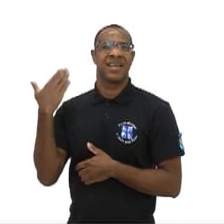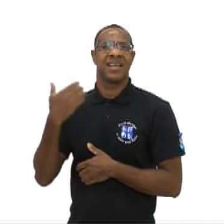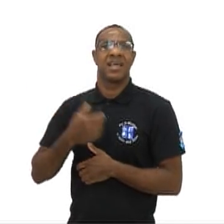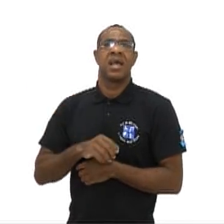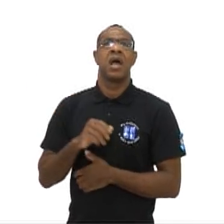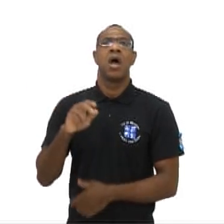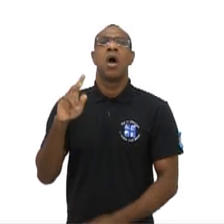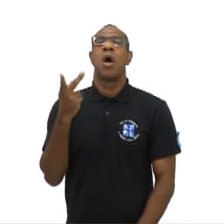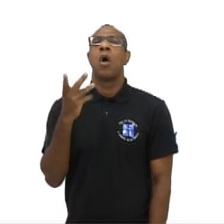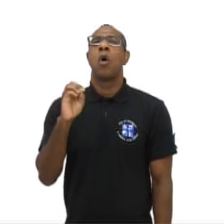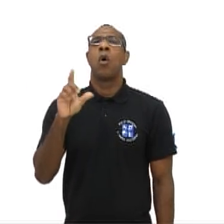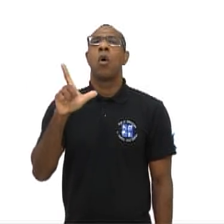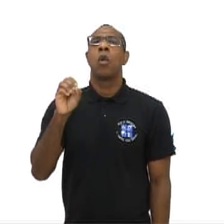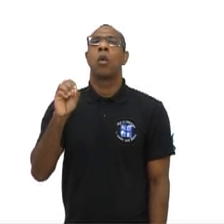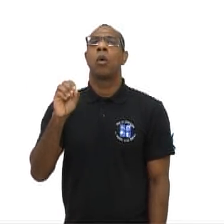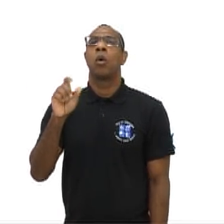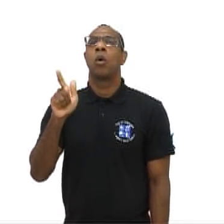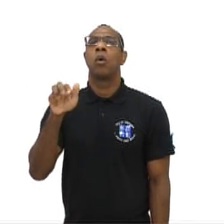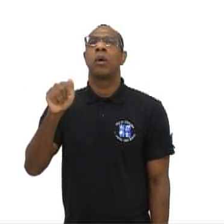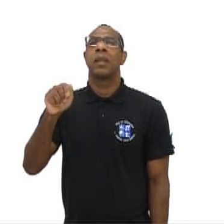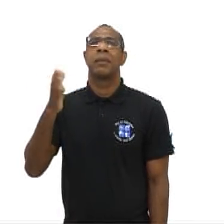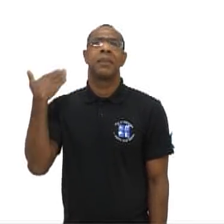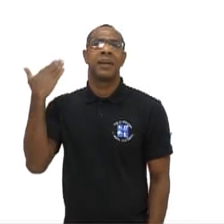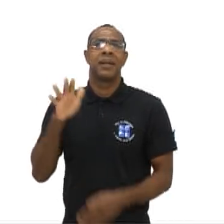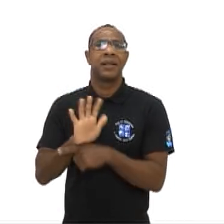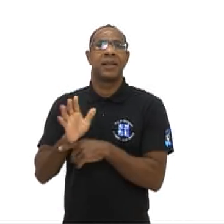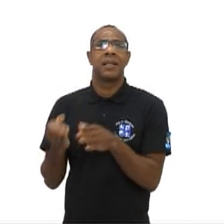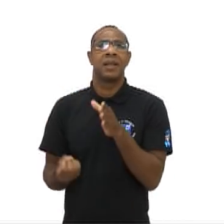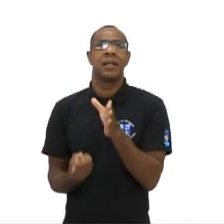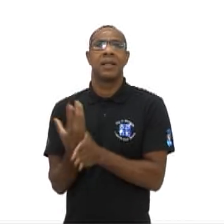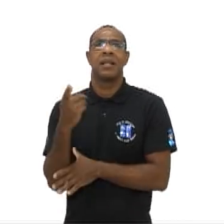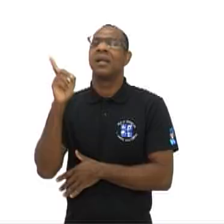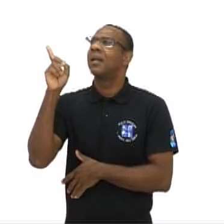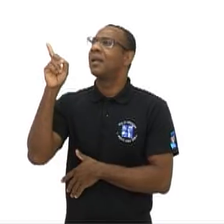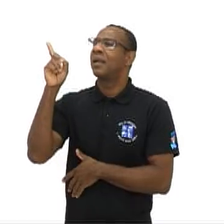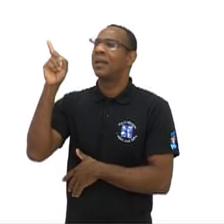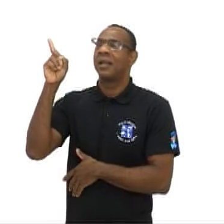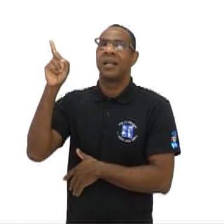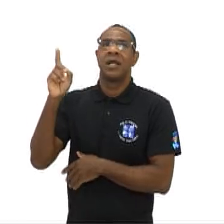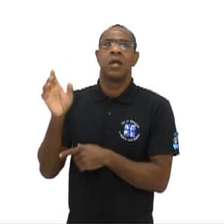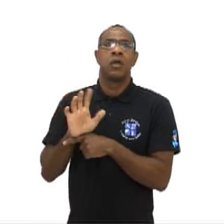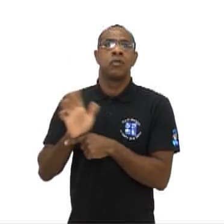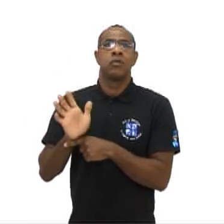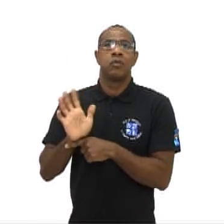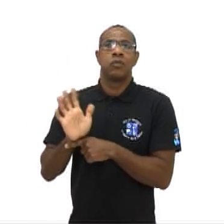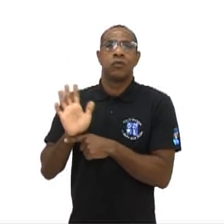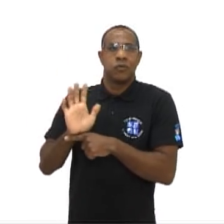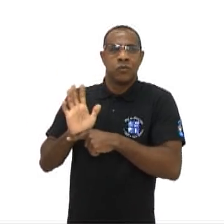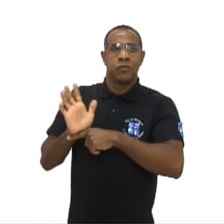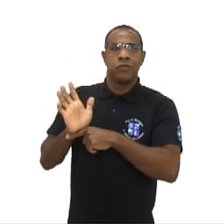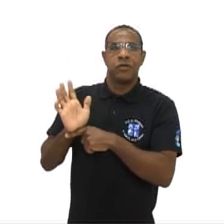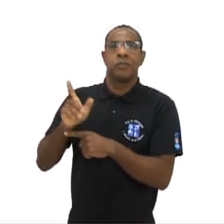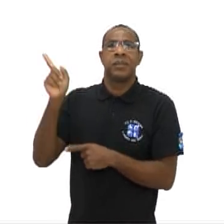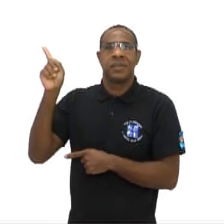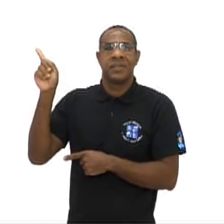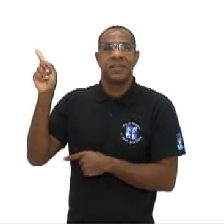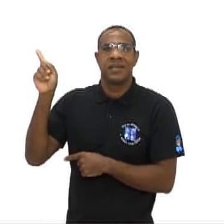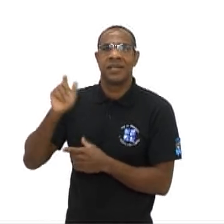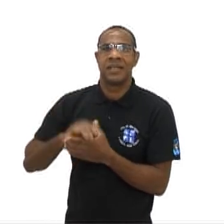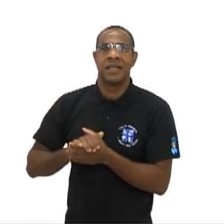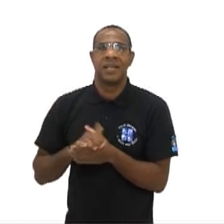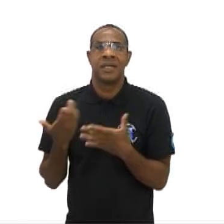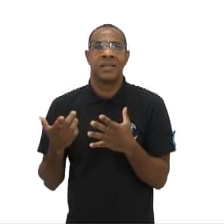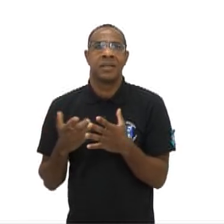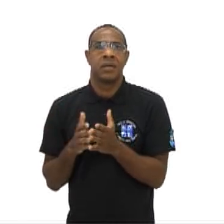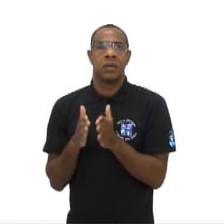apareceu no contexto do cinema foi no Star Wars. Então, ali, onde você tinha a ideia do holograma, que o